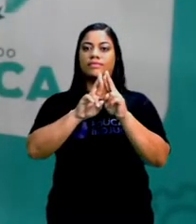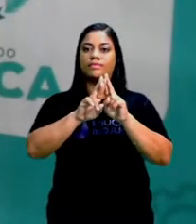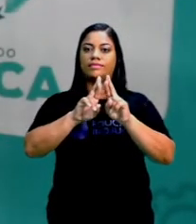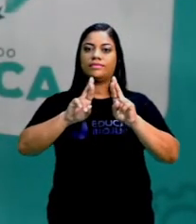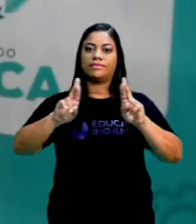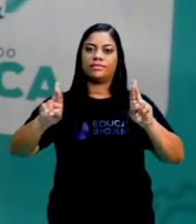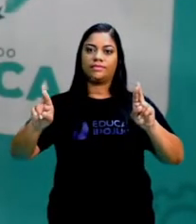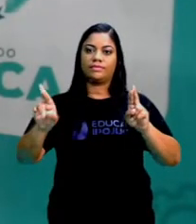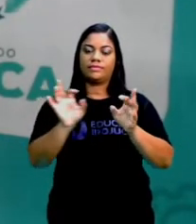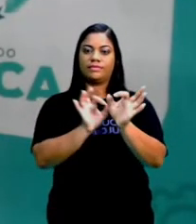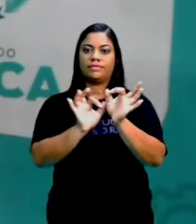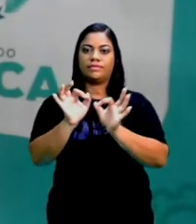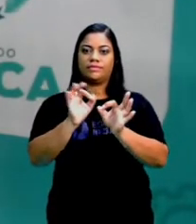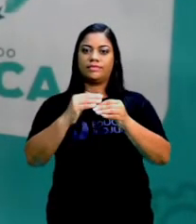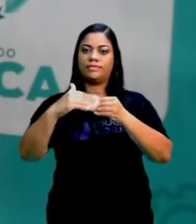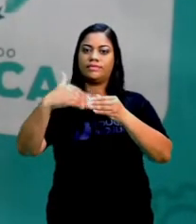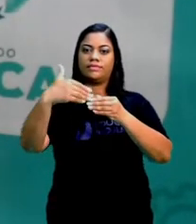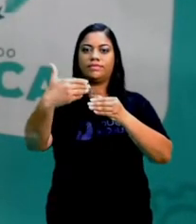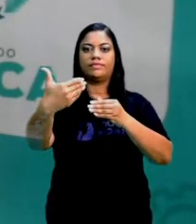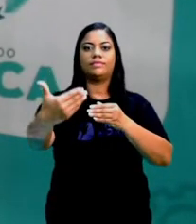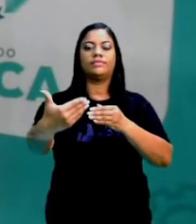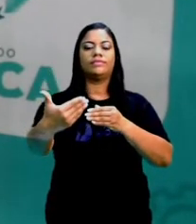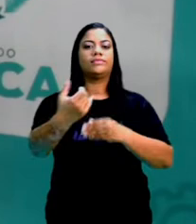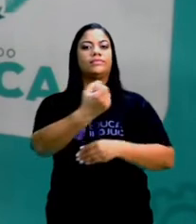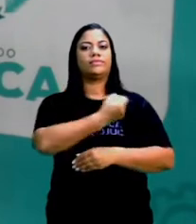sequência numérica de 0 a 9.